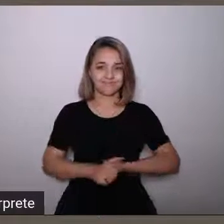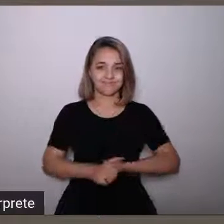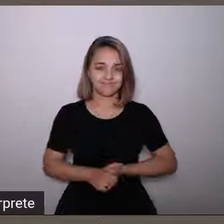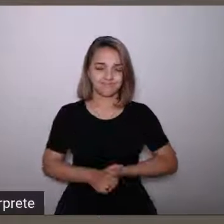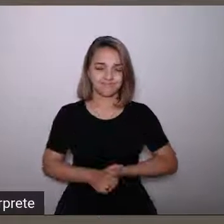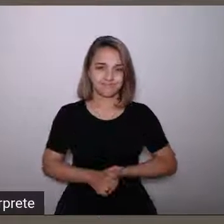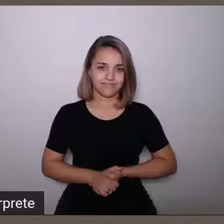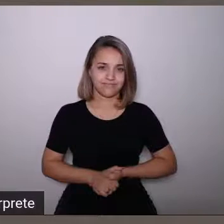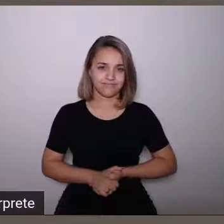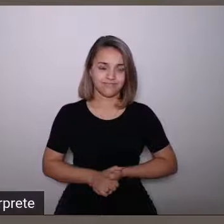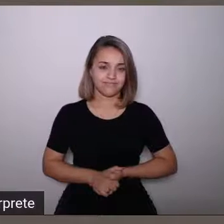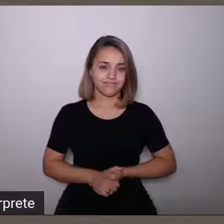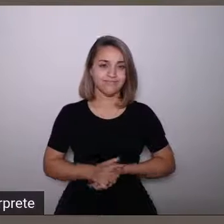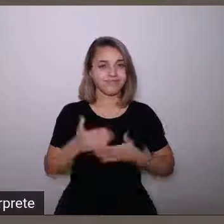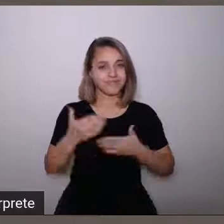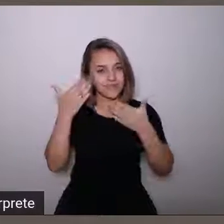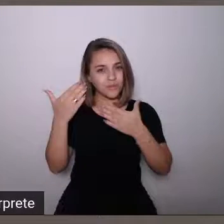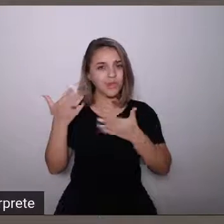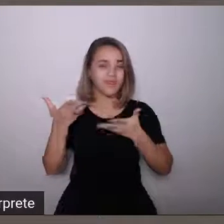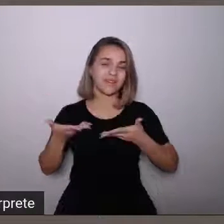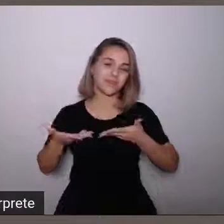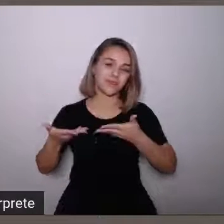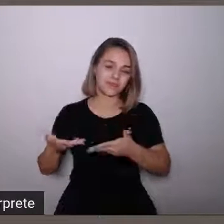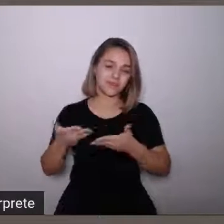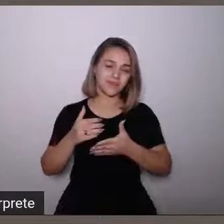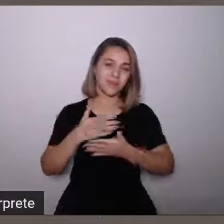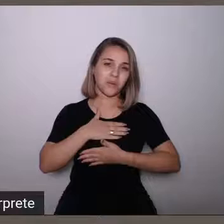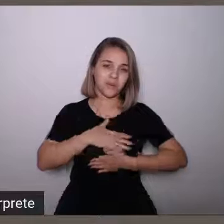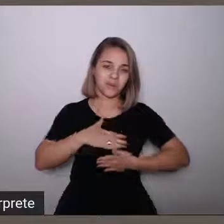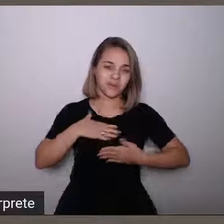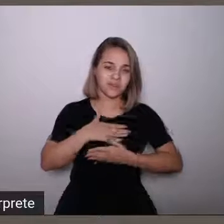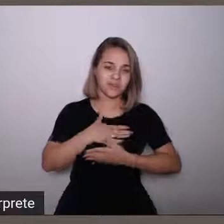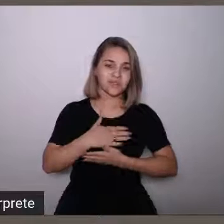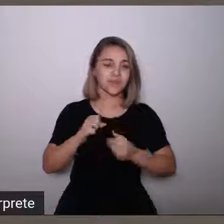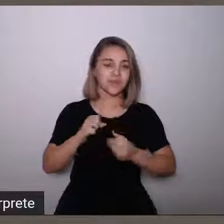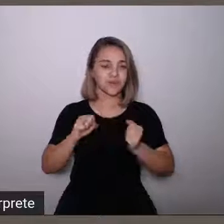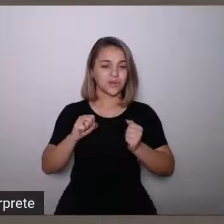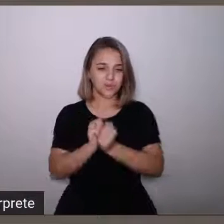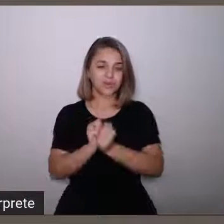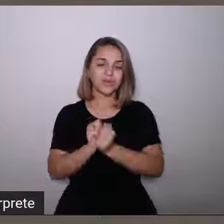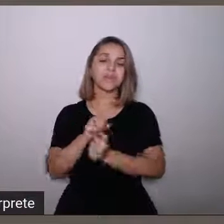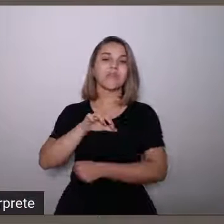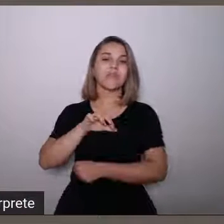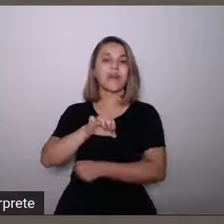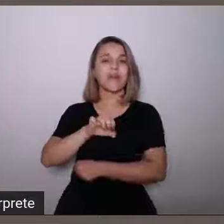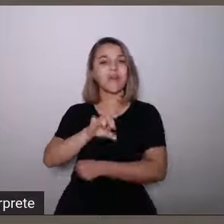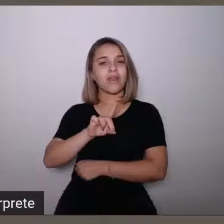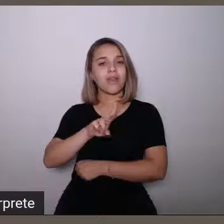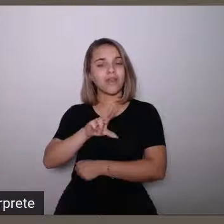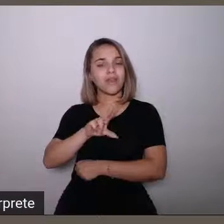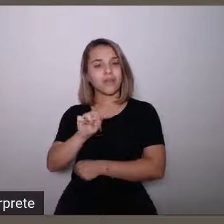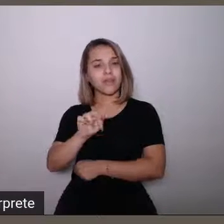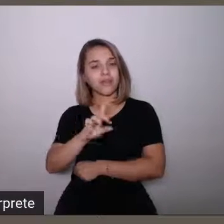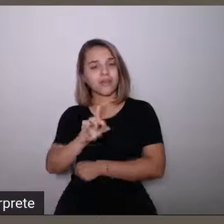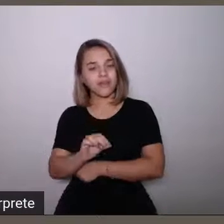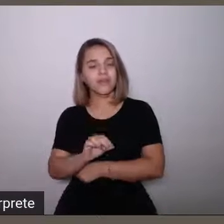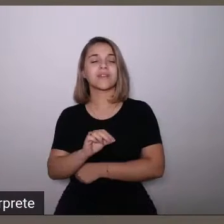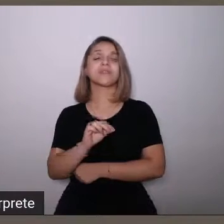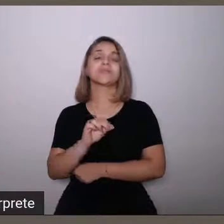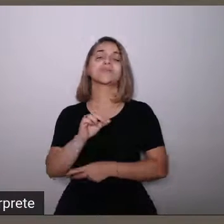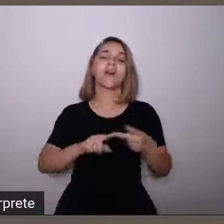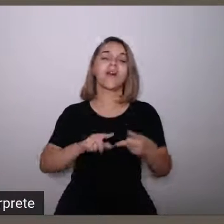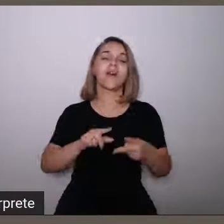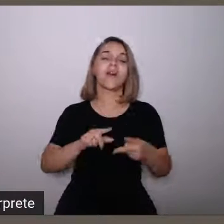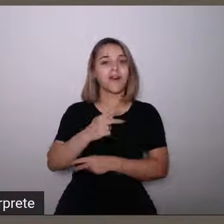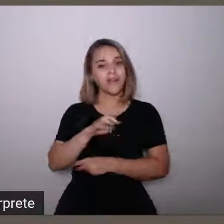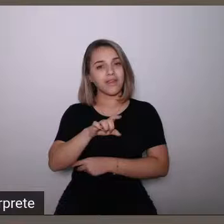Obrigado pelo convite, um prazer estar aqui com o Eduardo, Heloísa, boa noite. Agradeço também o